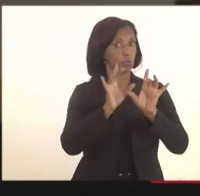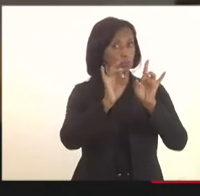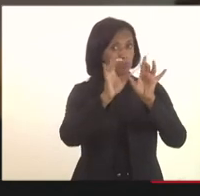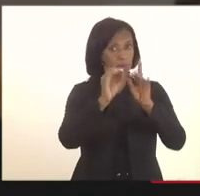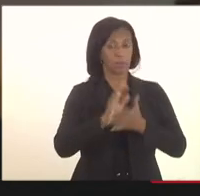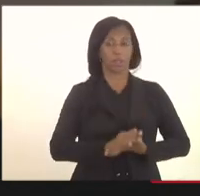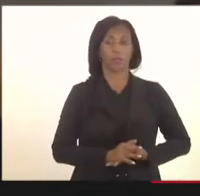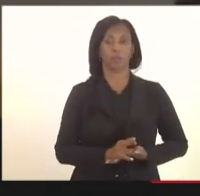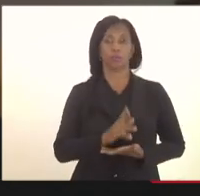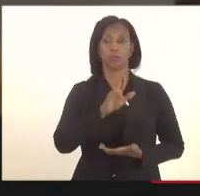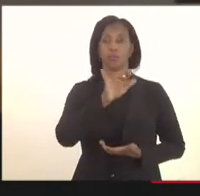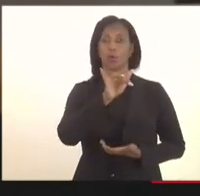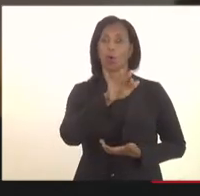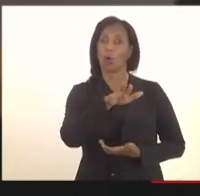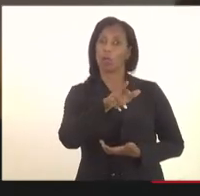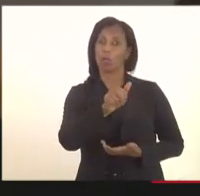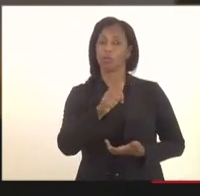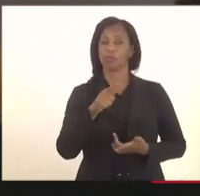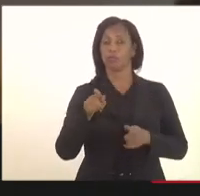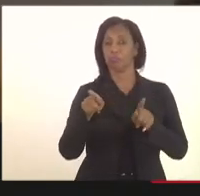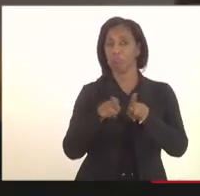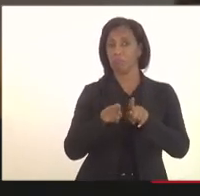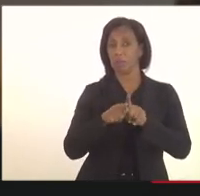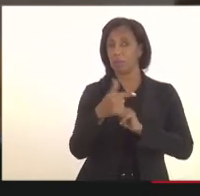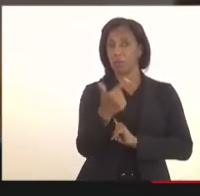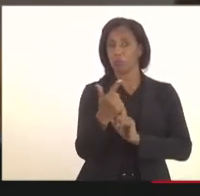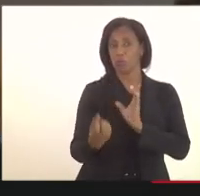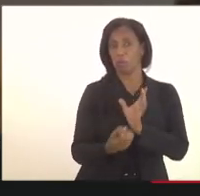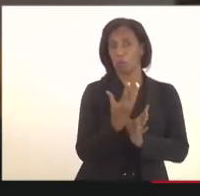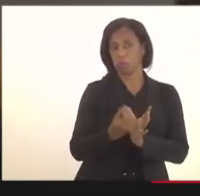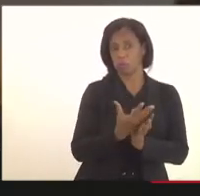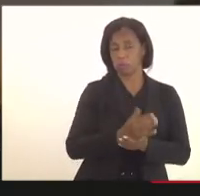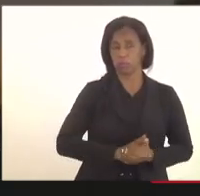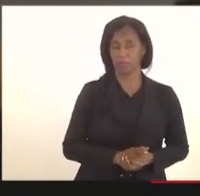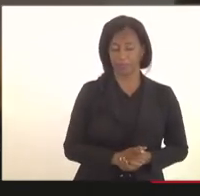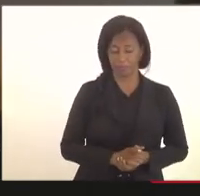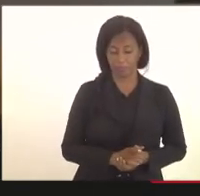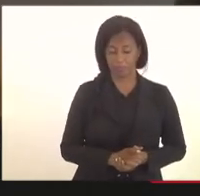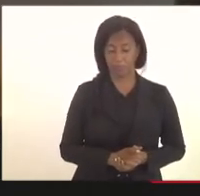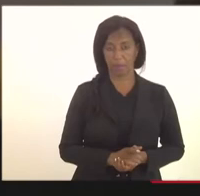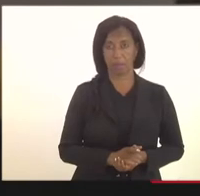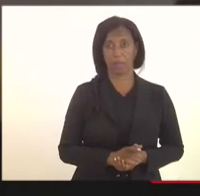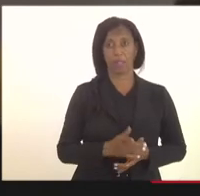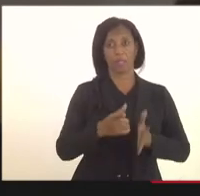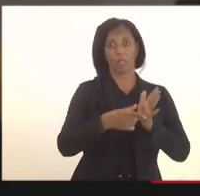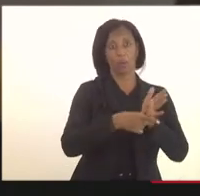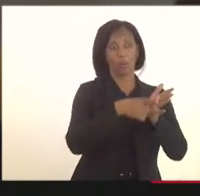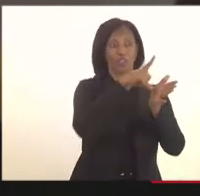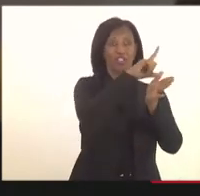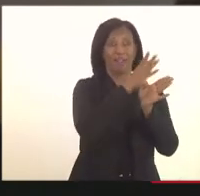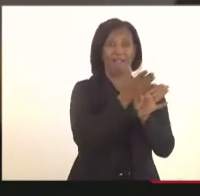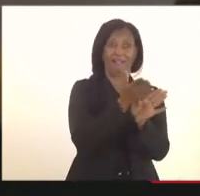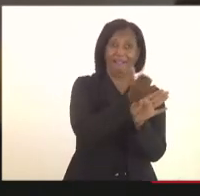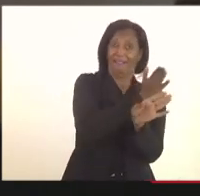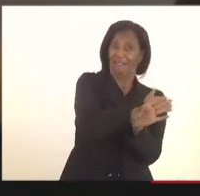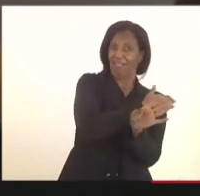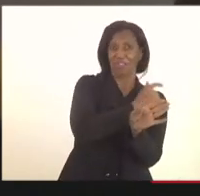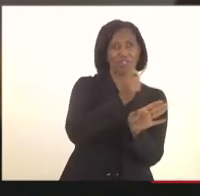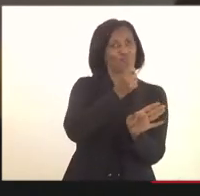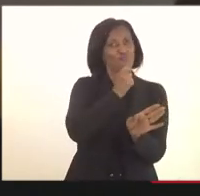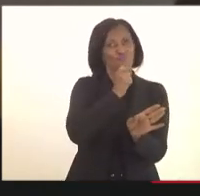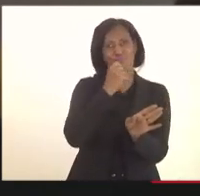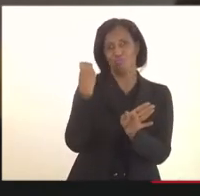royalties, porque eles não foram produzidos. Então, em relação ao que aconteceu em Spadarte antes da nossa entrada, a gente não tem muito